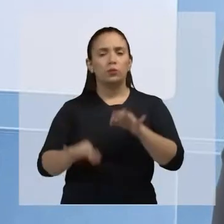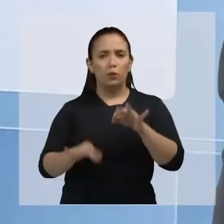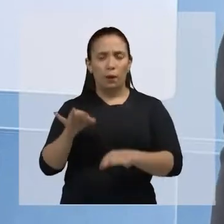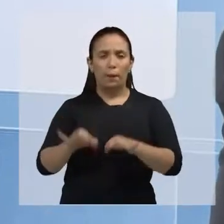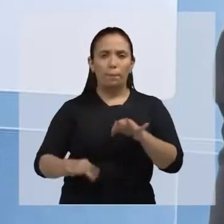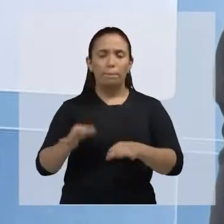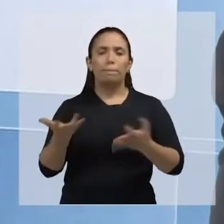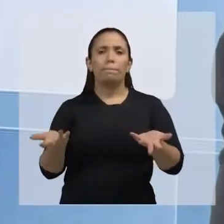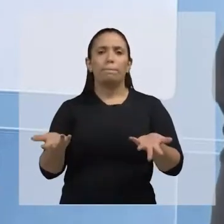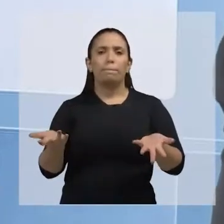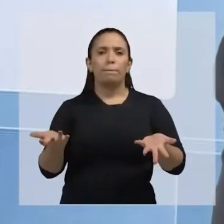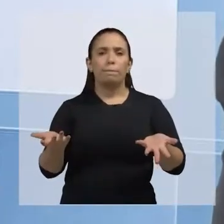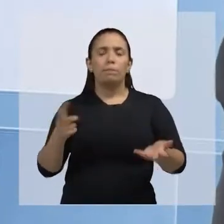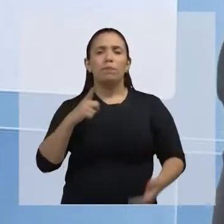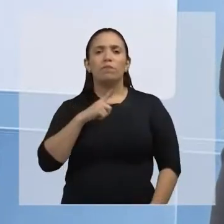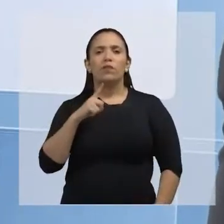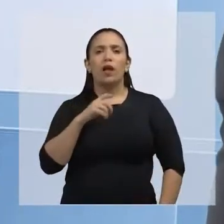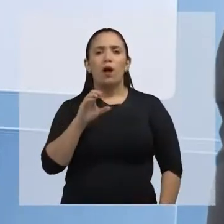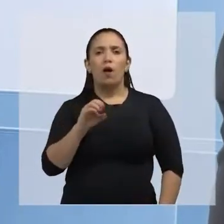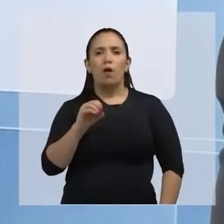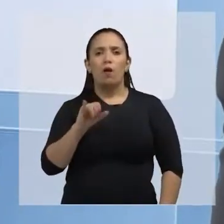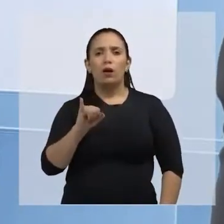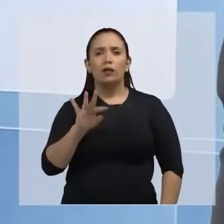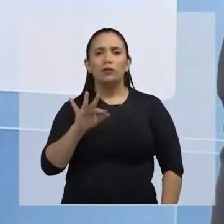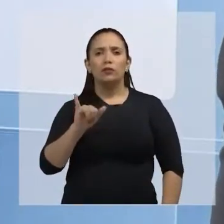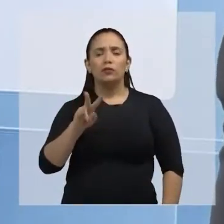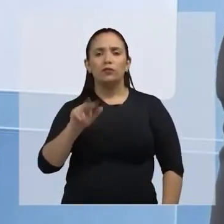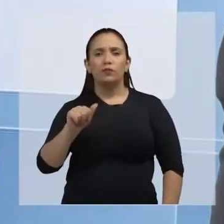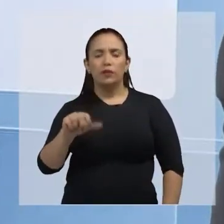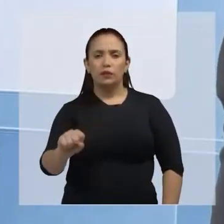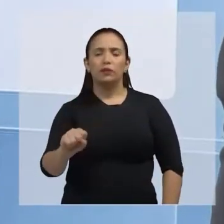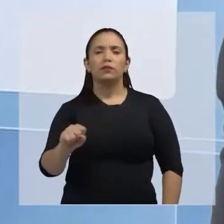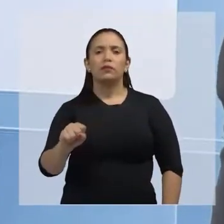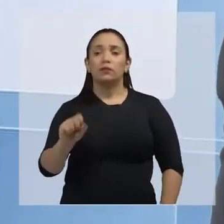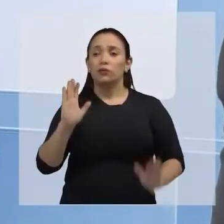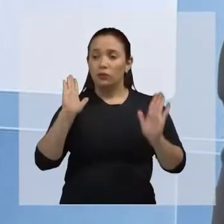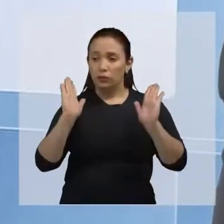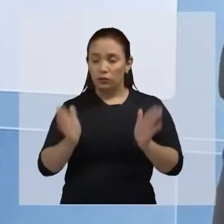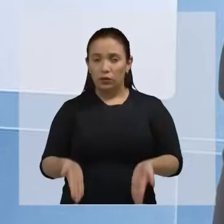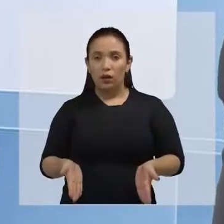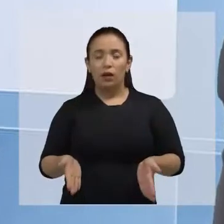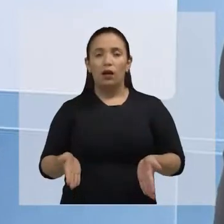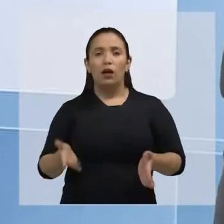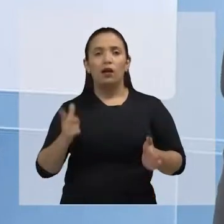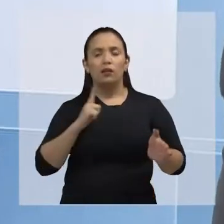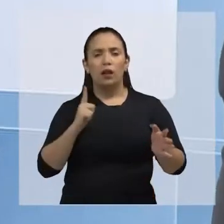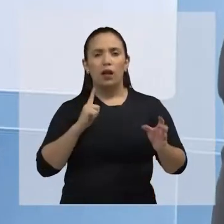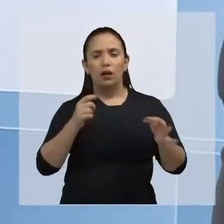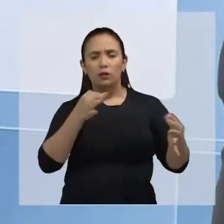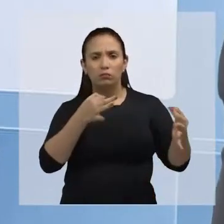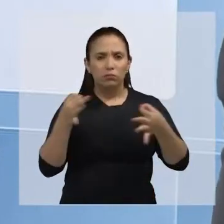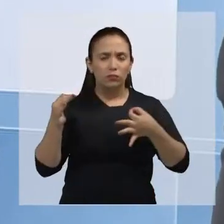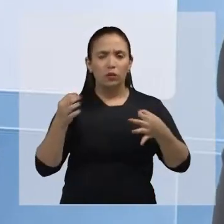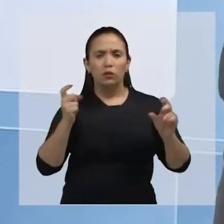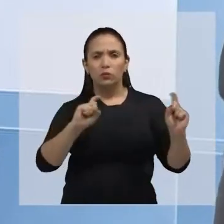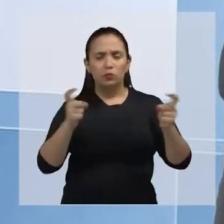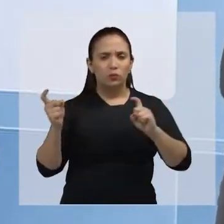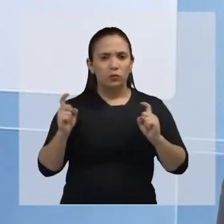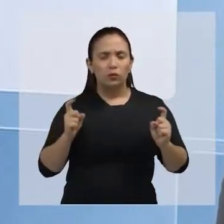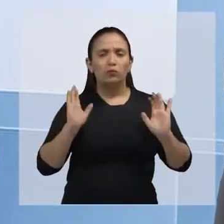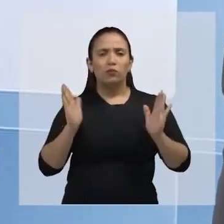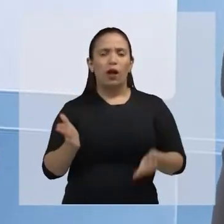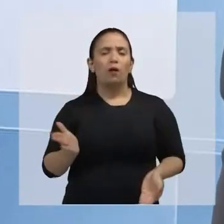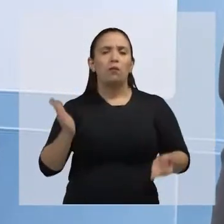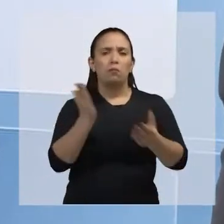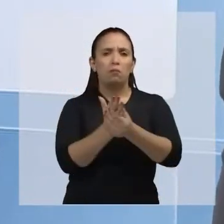Teve todas as oitivas novamente. Depois das oitivas tiveram várias discussões, fizeram não sei quantos